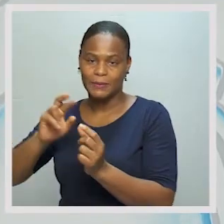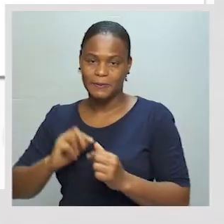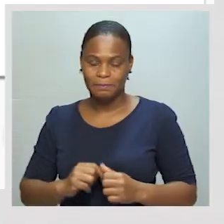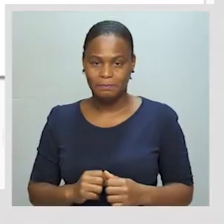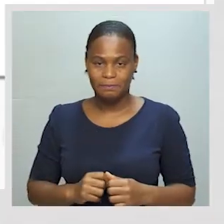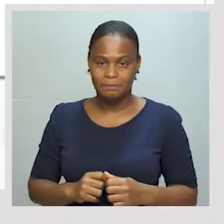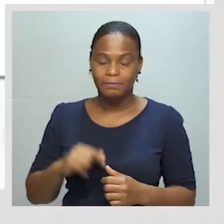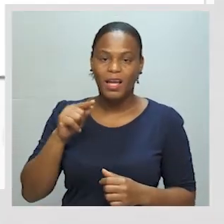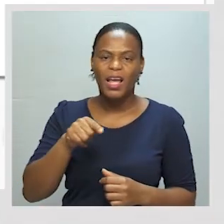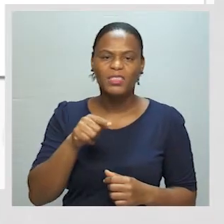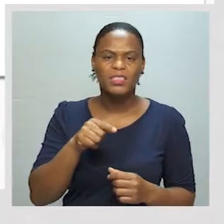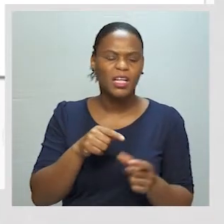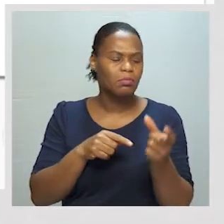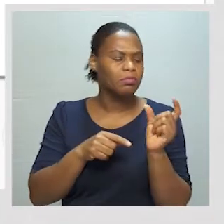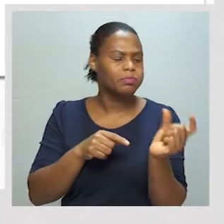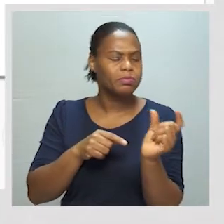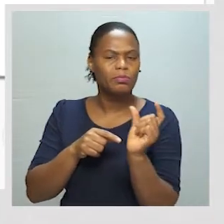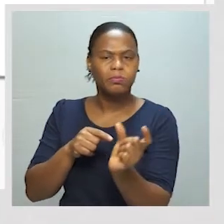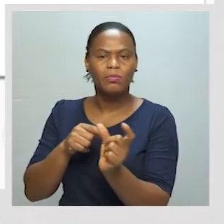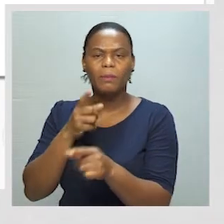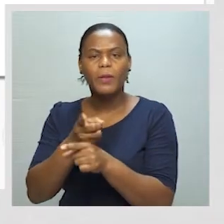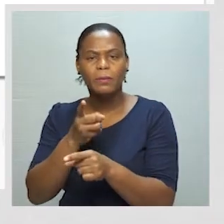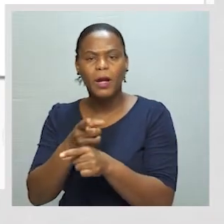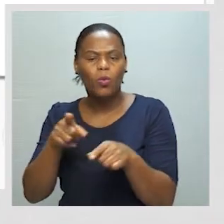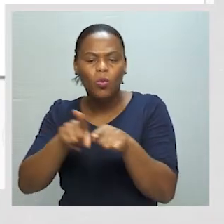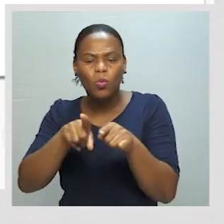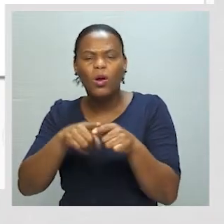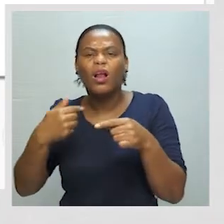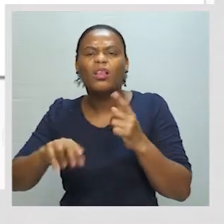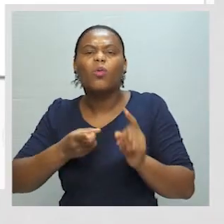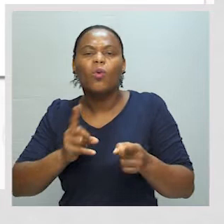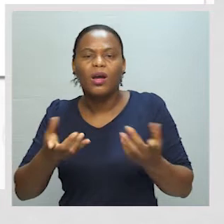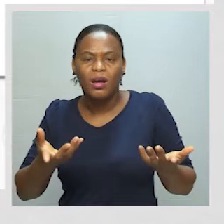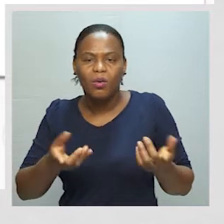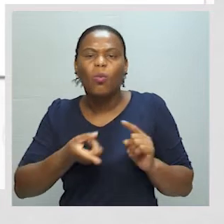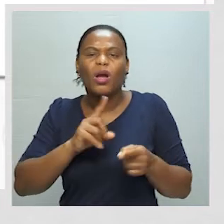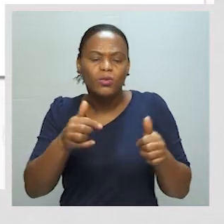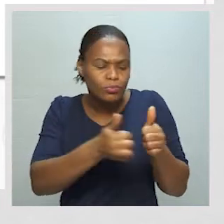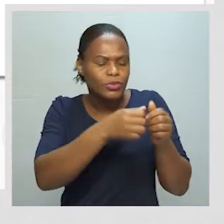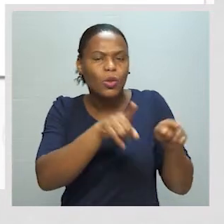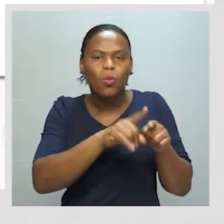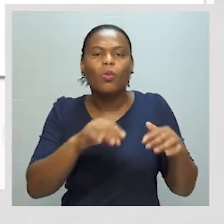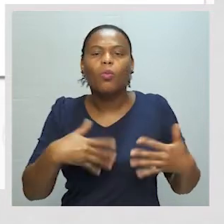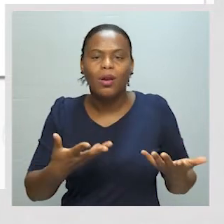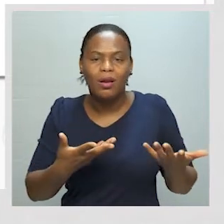5x. O que é que esses termos têm em comum entre eles? É